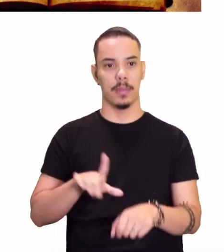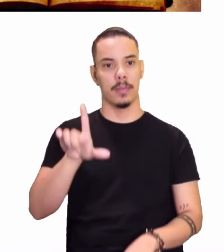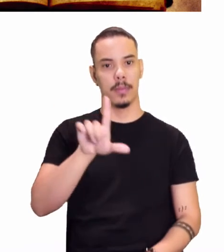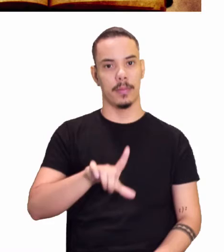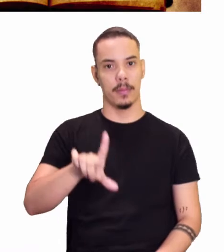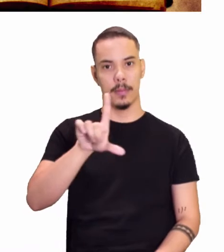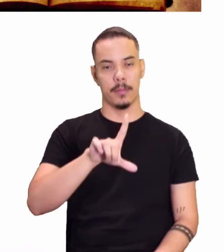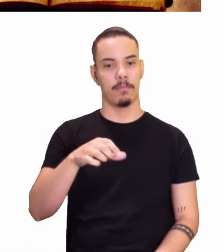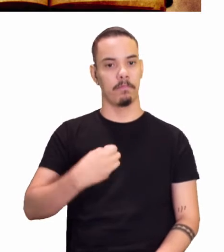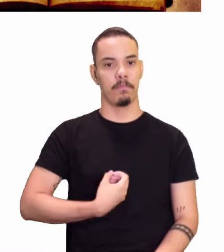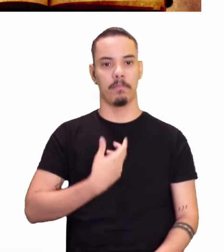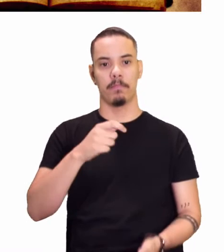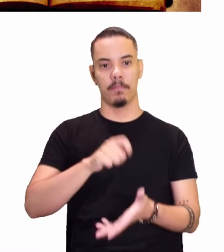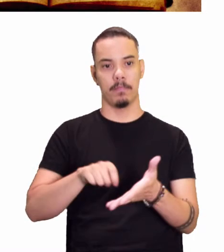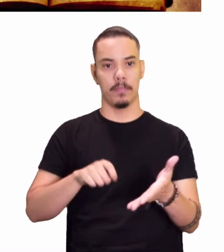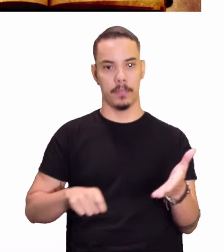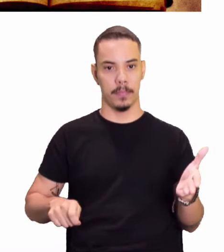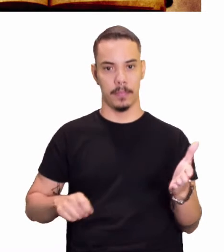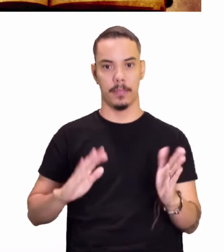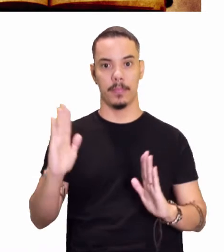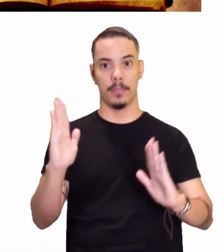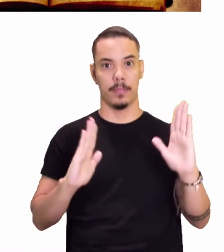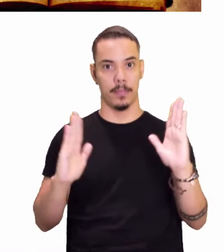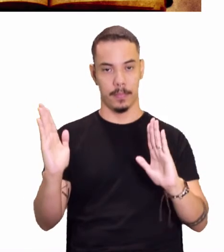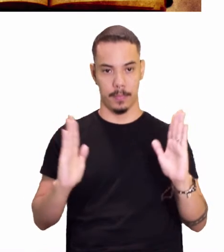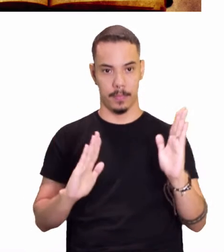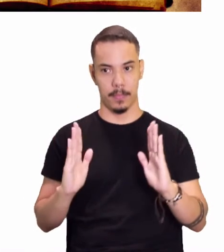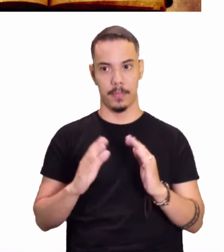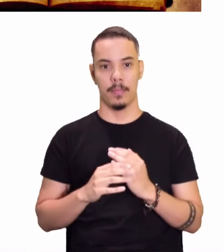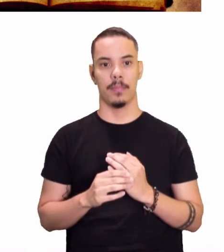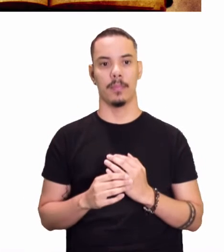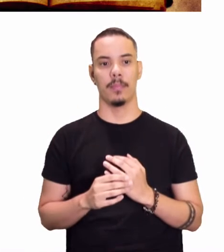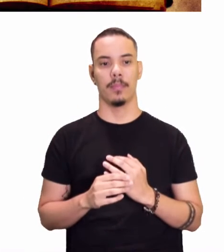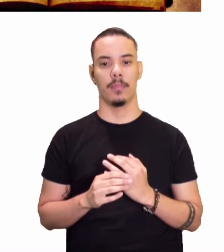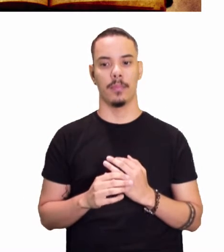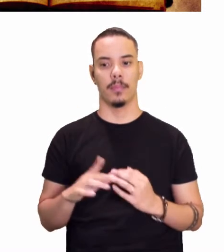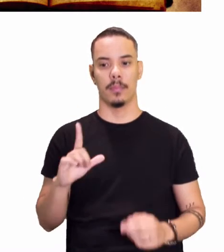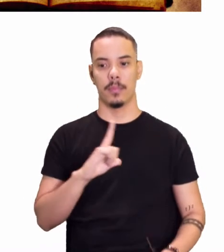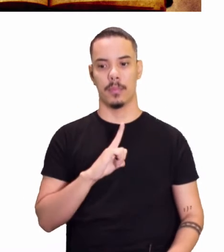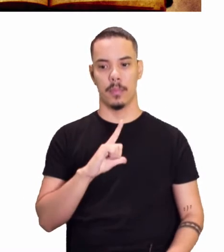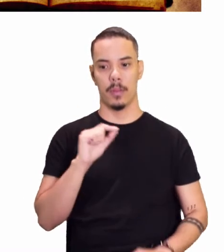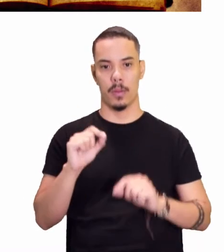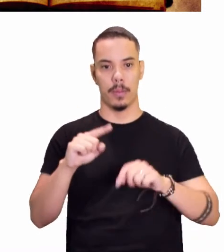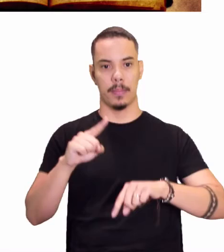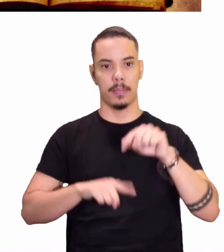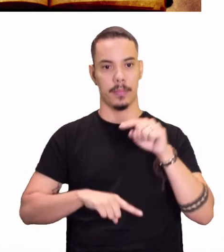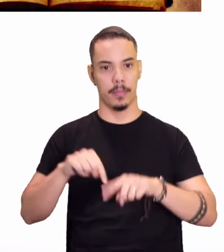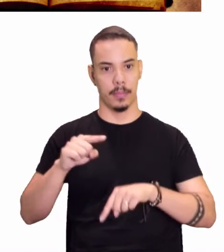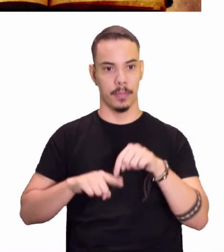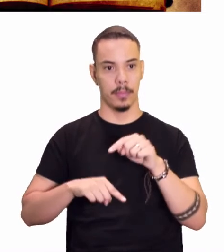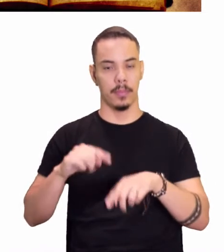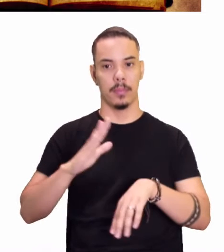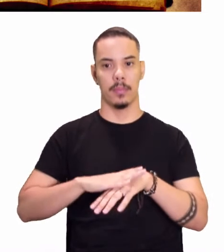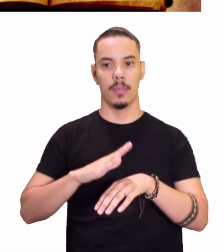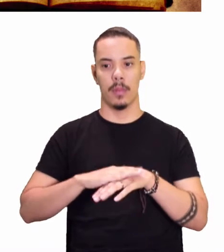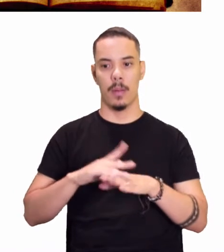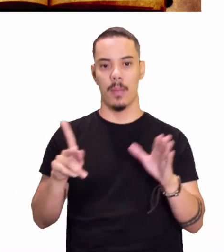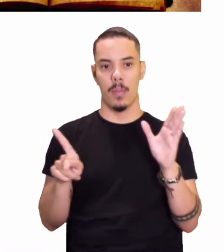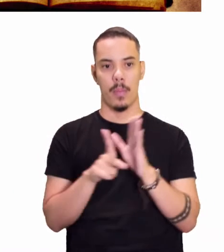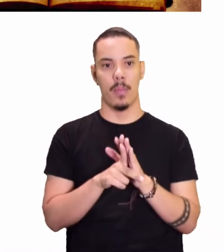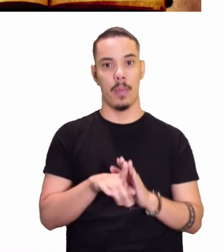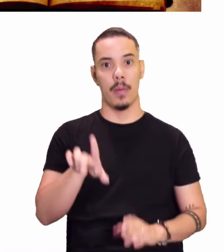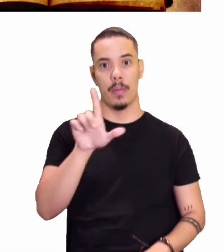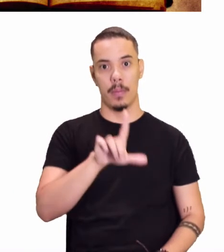literárias. O período humanista, ele possuía produções literárias.